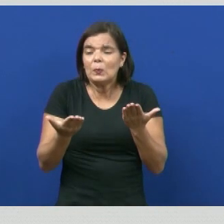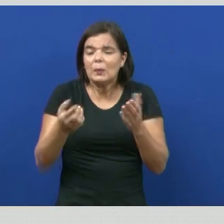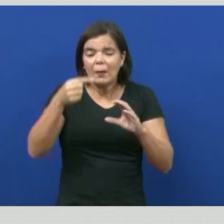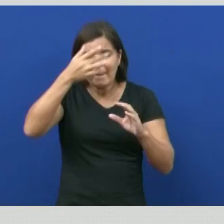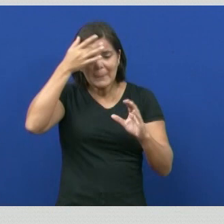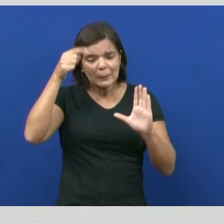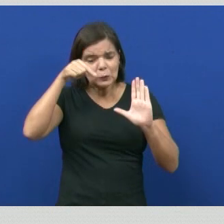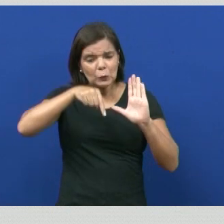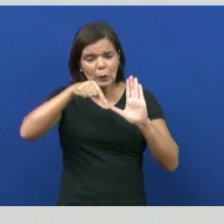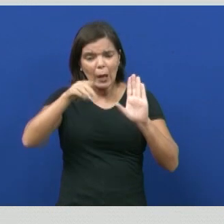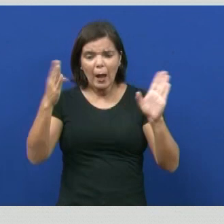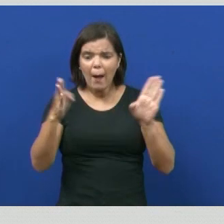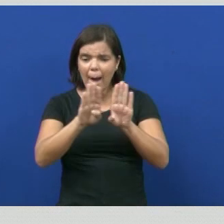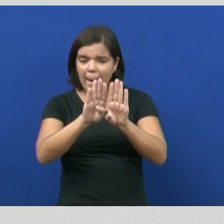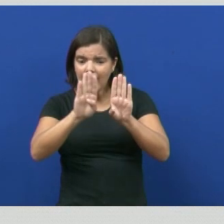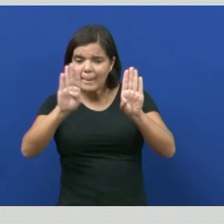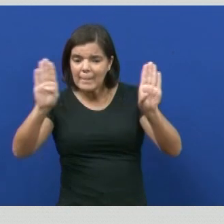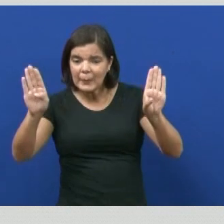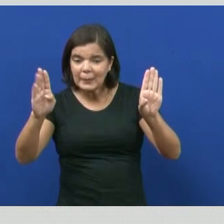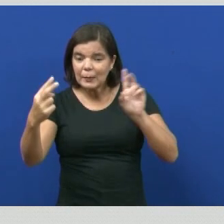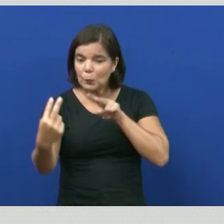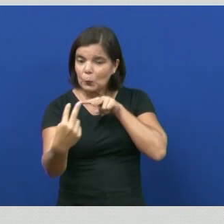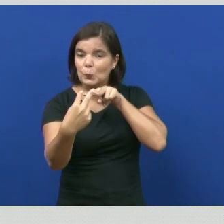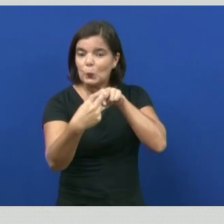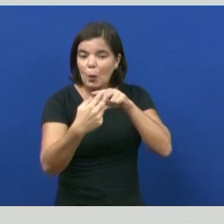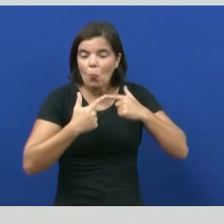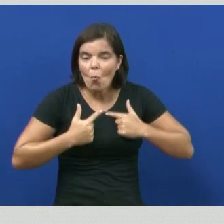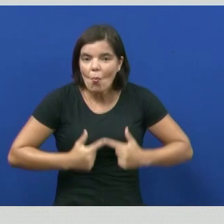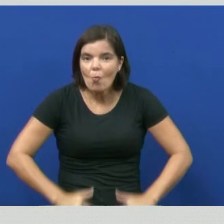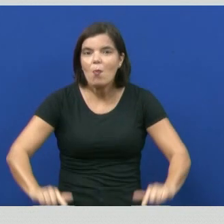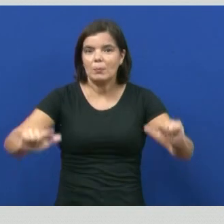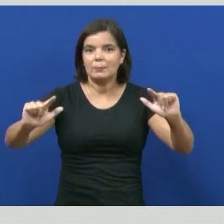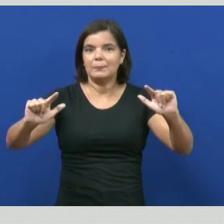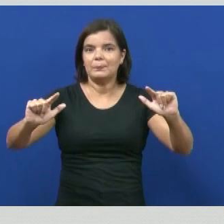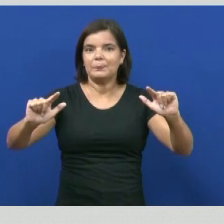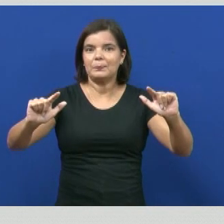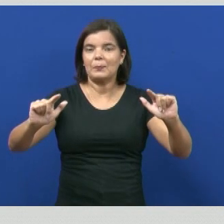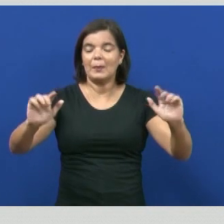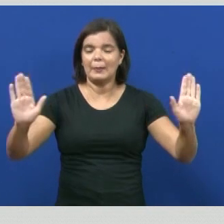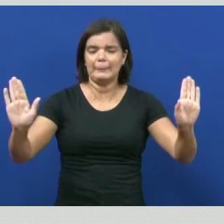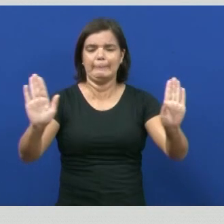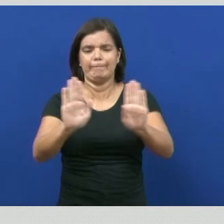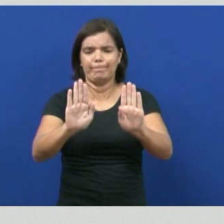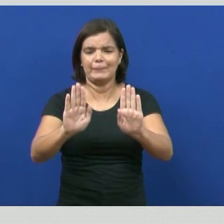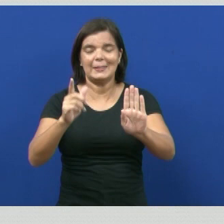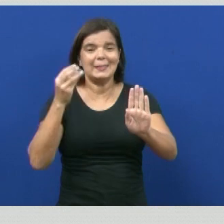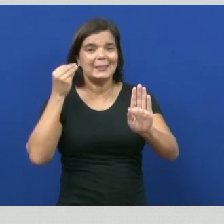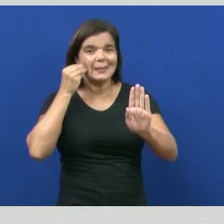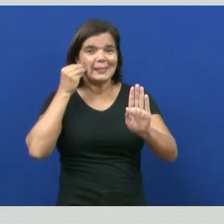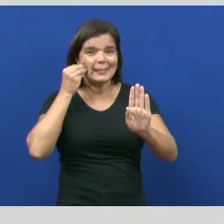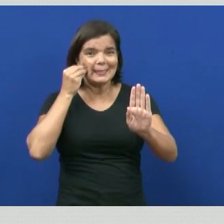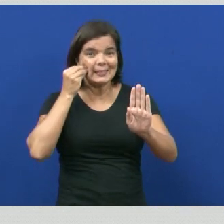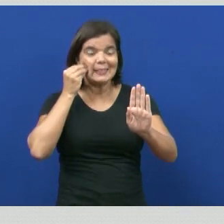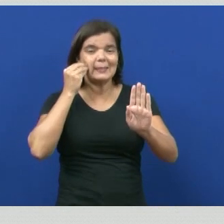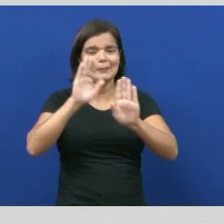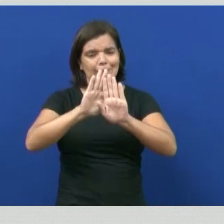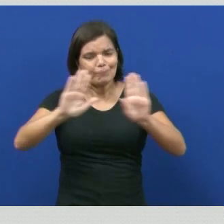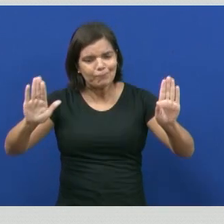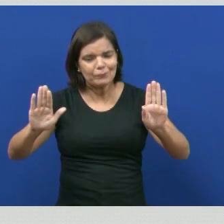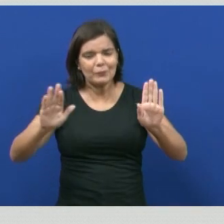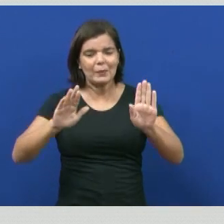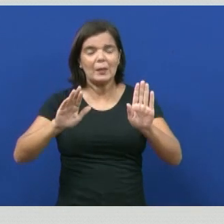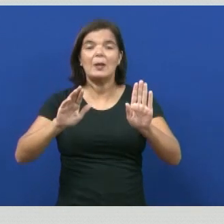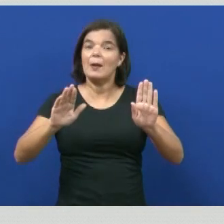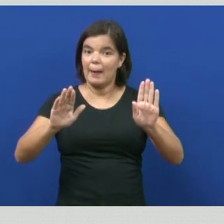lá embaixo abriria a porta do elevador e daria com ele ali. Agarrou-se à porta do elevador e abriu-o com força entre os